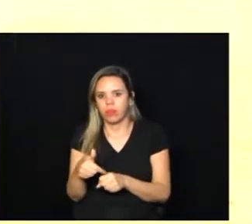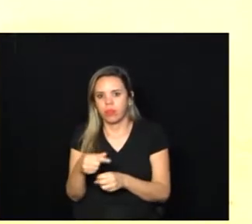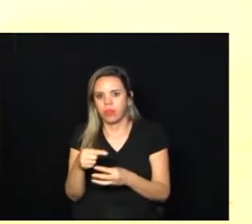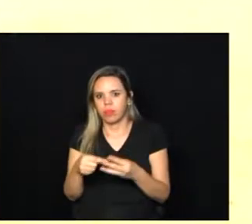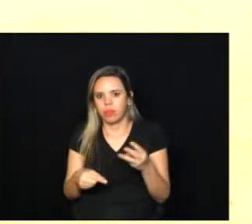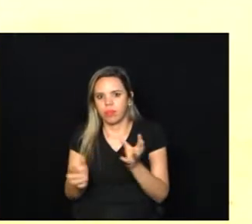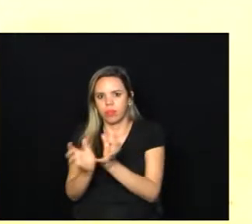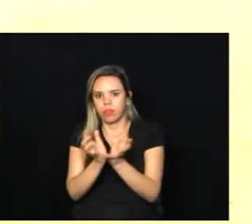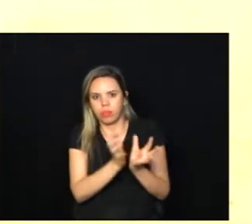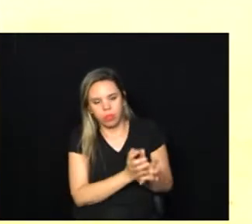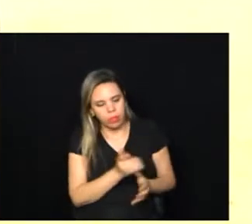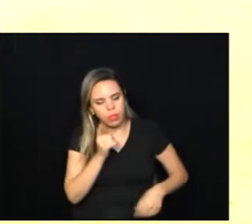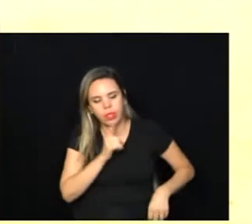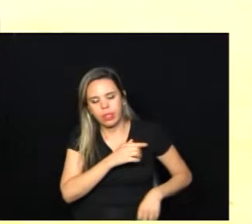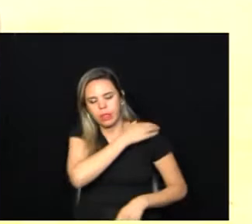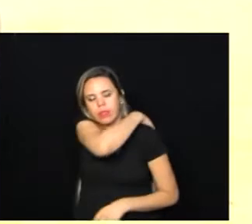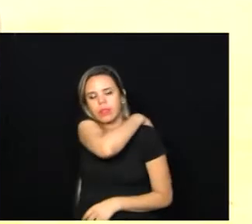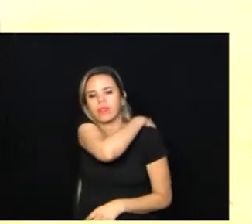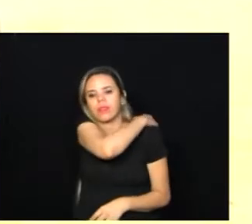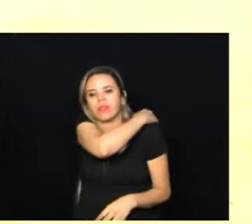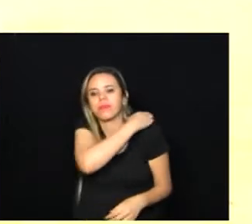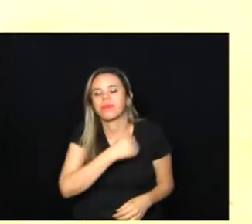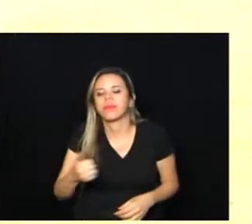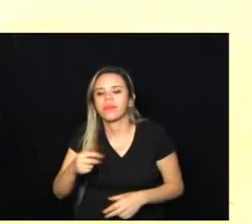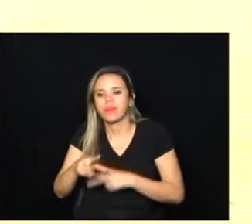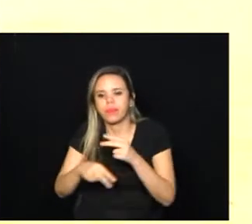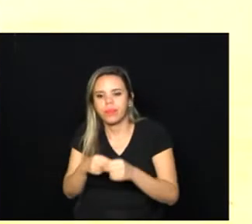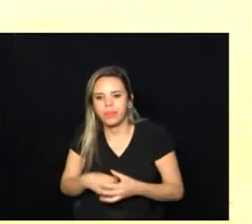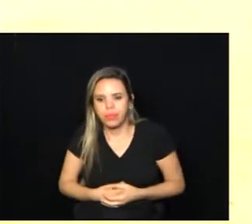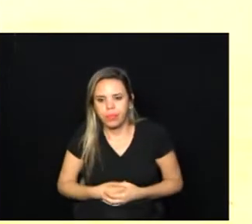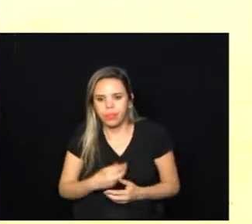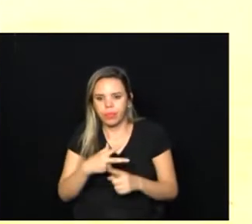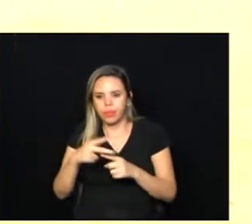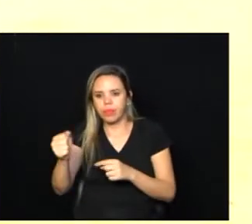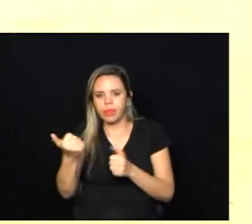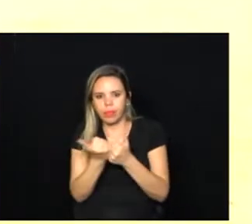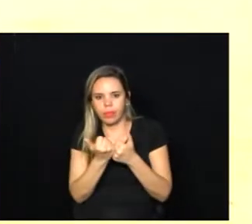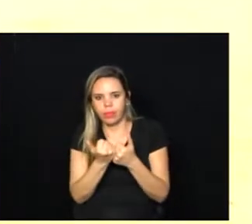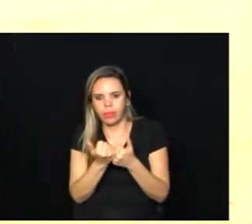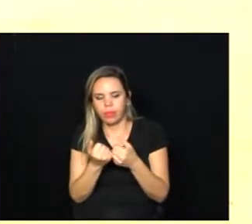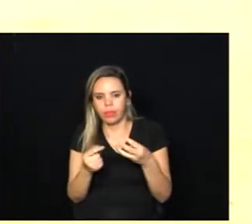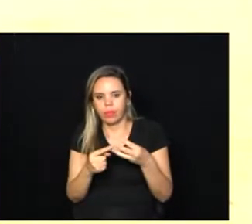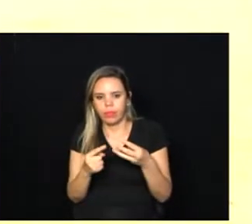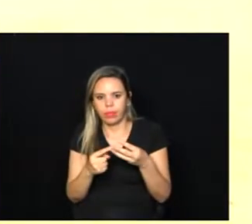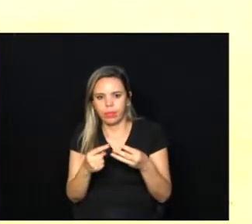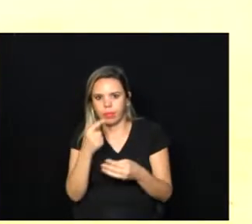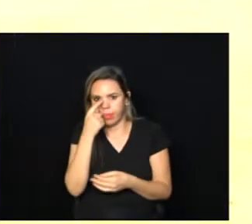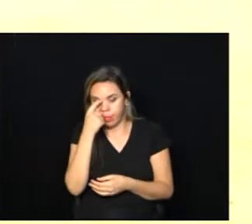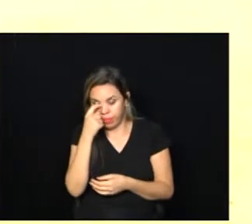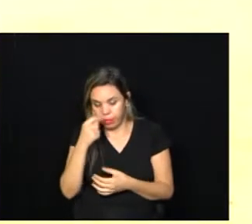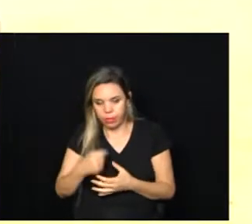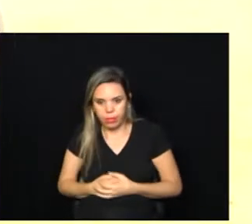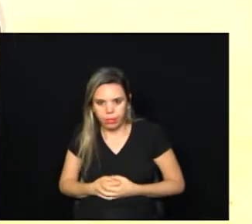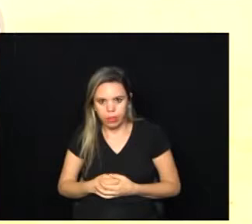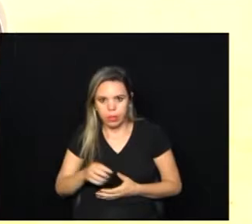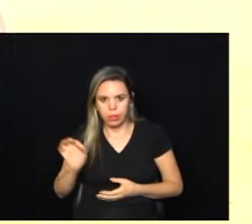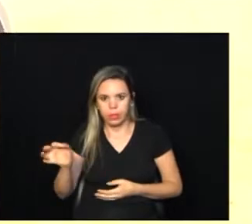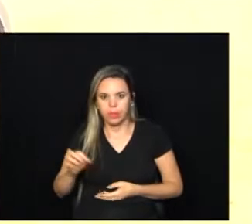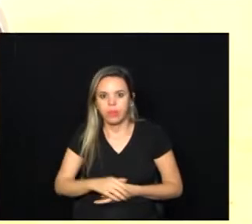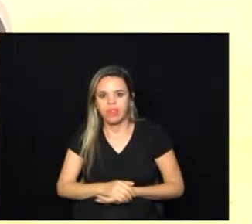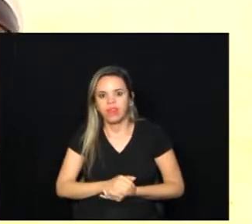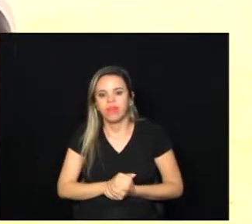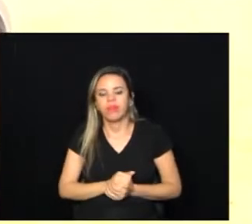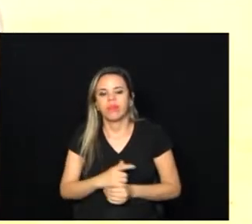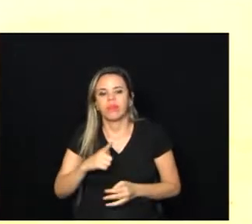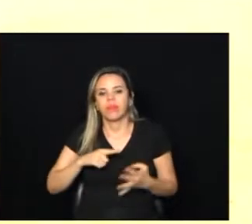3 equipes que vão ganhar as premiações. O campeão, o vice e o terceiro colocado. Isso, correto. Só que